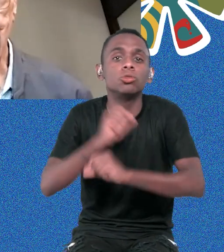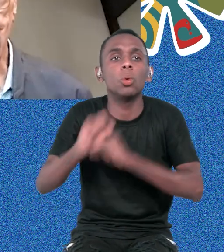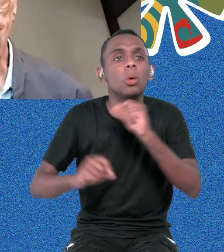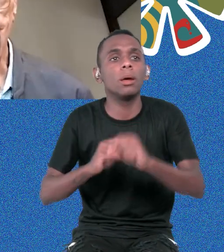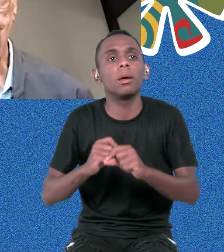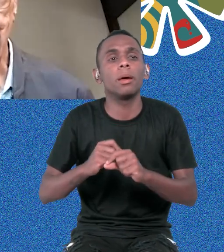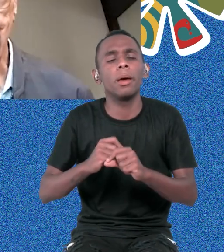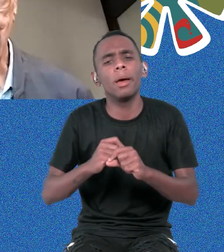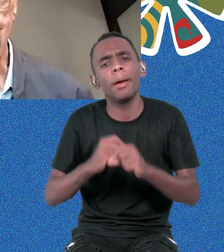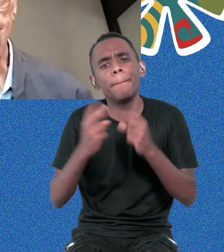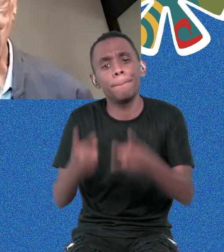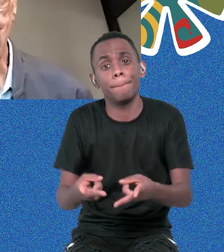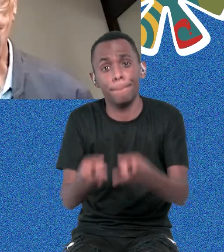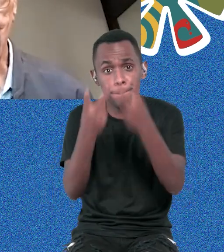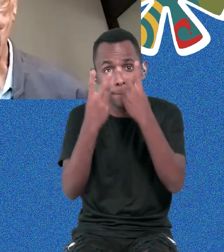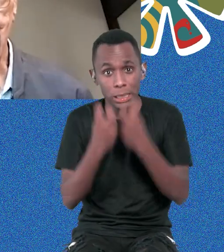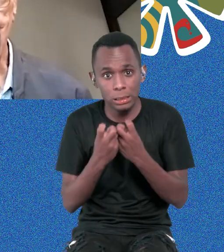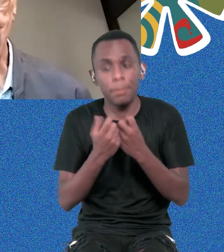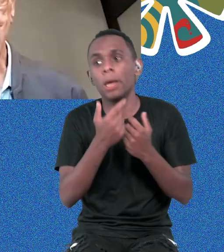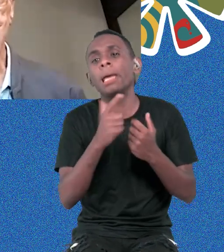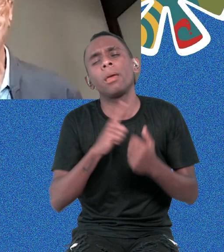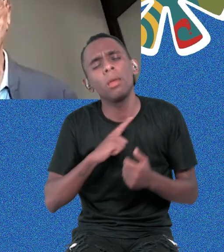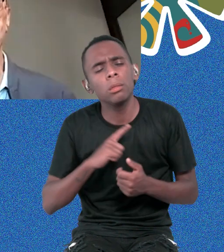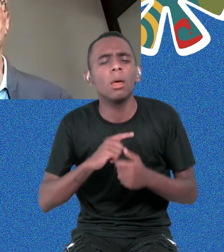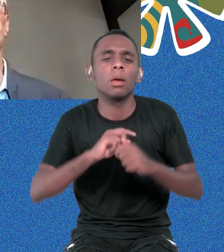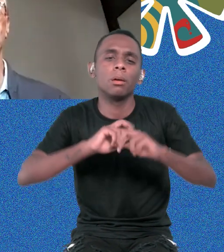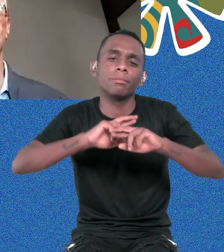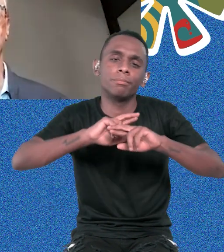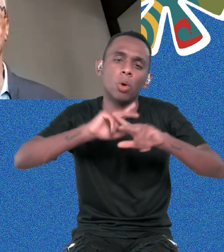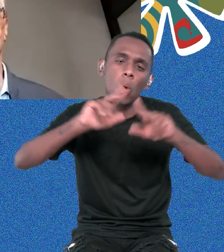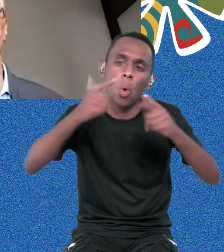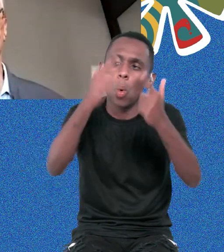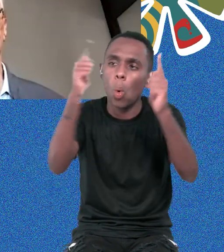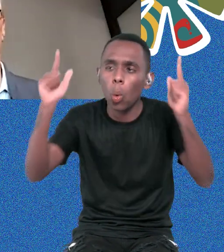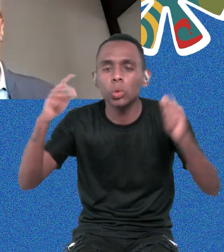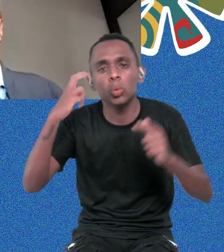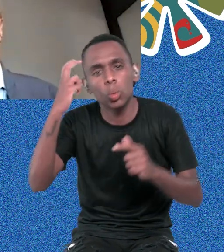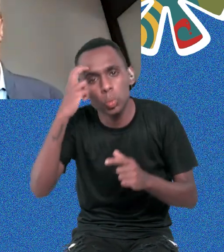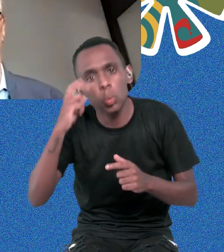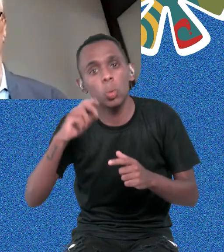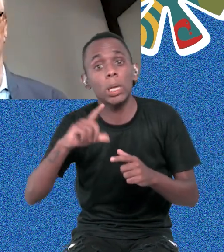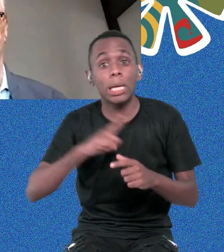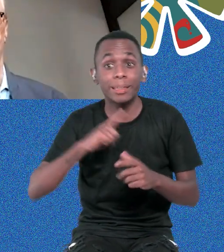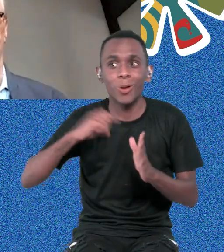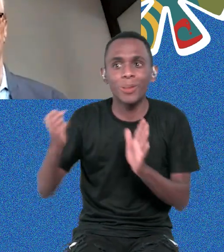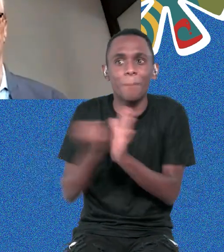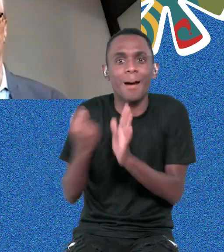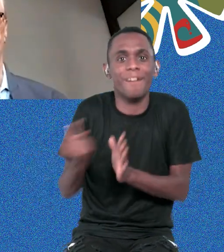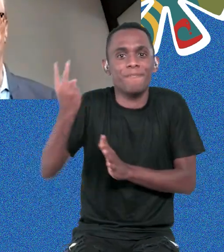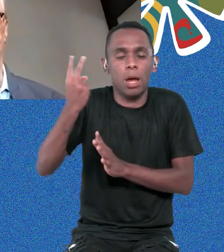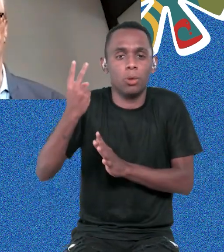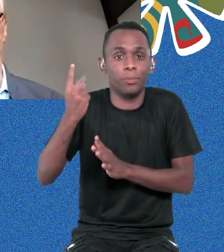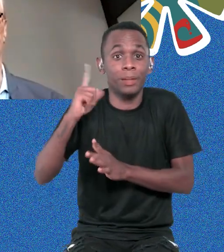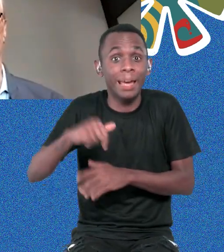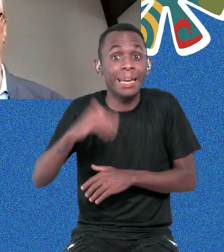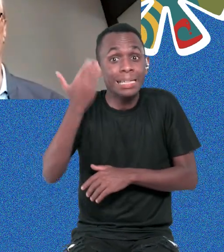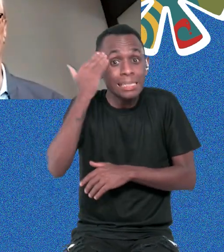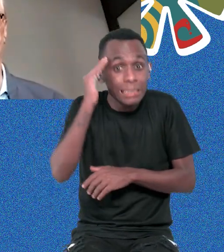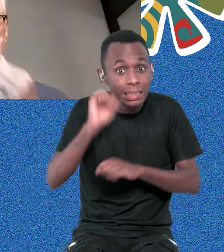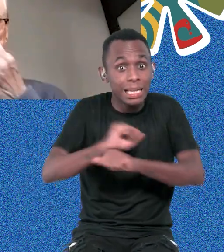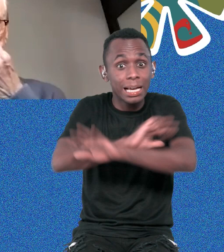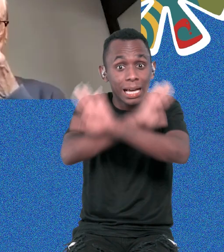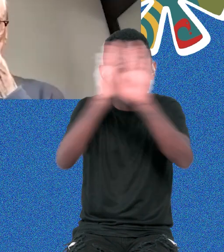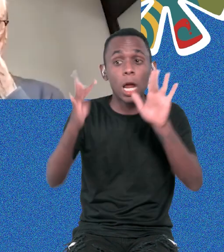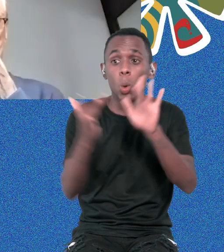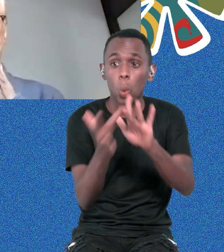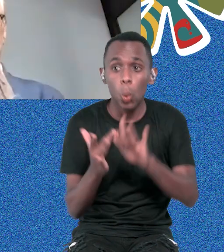que reconhecer que existem outras culturas, outros patrimônios. É se compreender